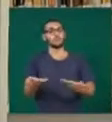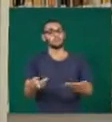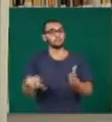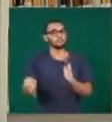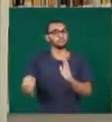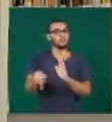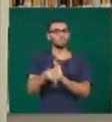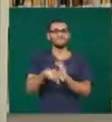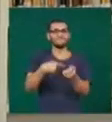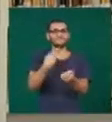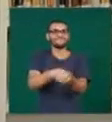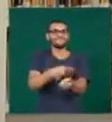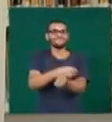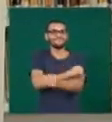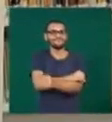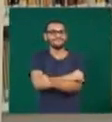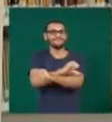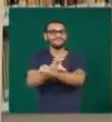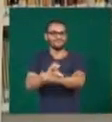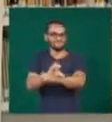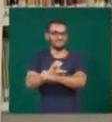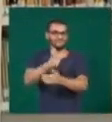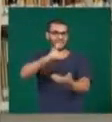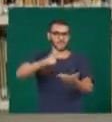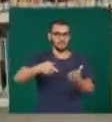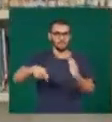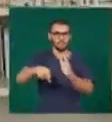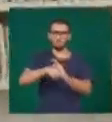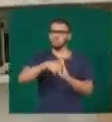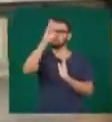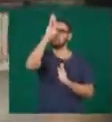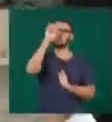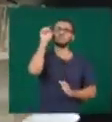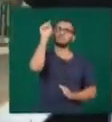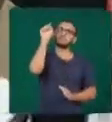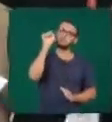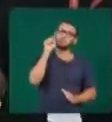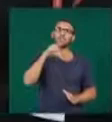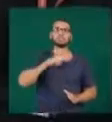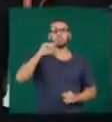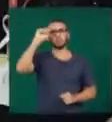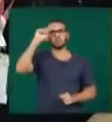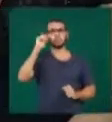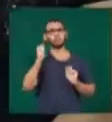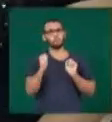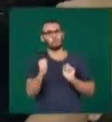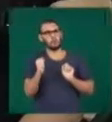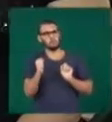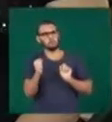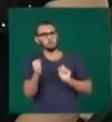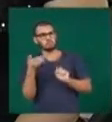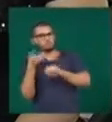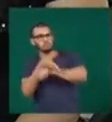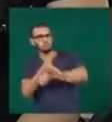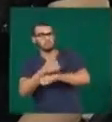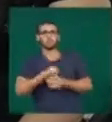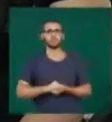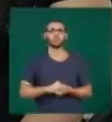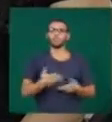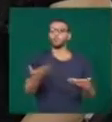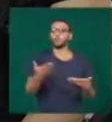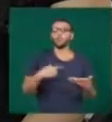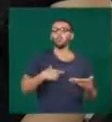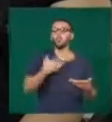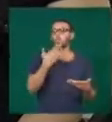inéditos de todo o Brasil. Quem tem mais informações para a gente é a Tabita, que é bibliotecária aqui do Sesc de Uberlândia. Tabita, quais as categorias e